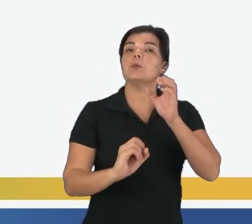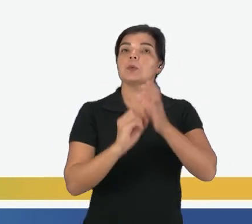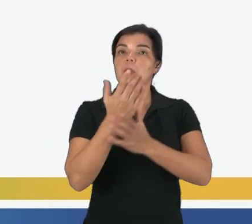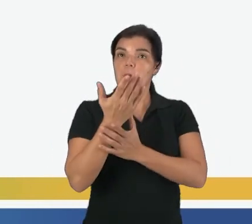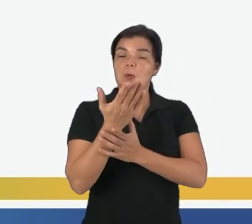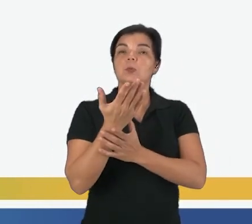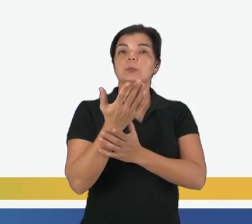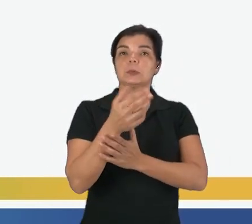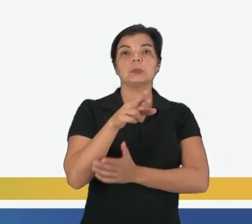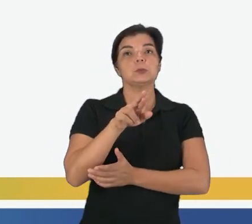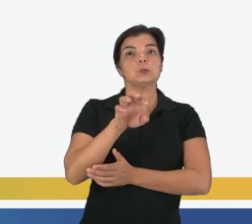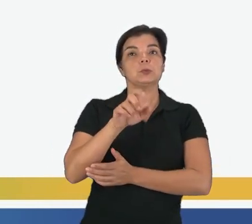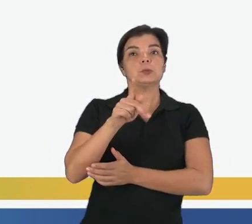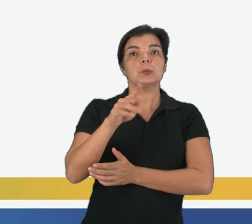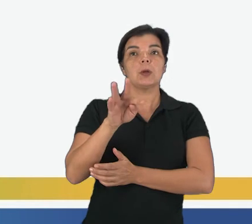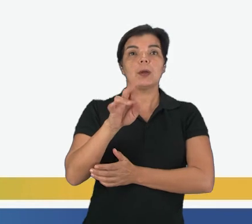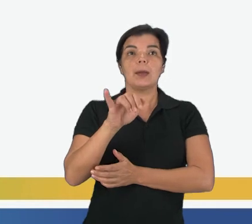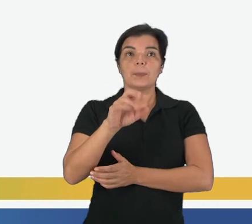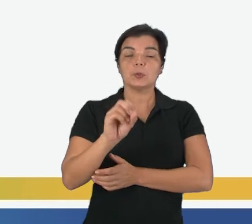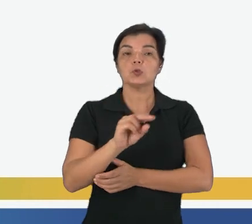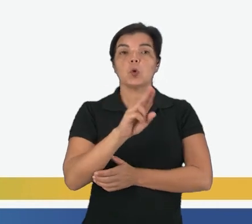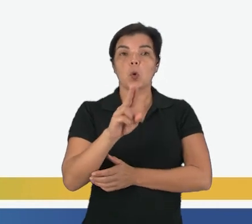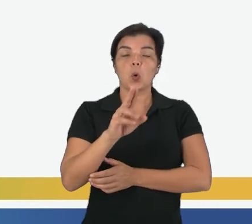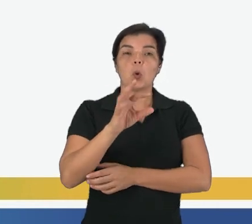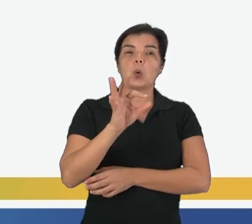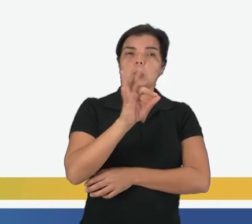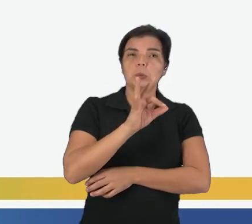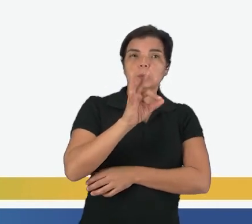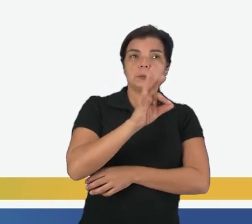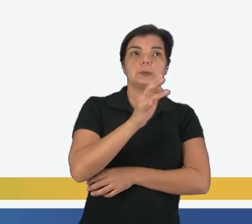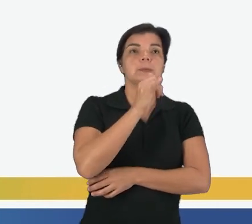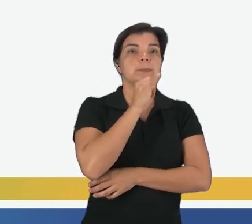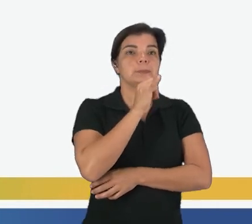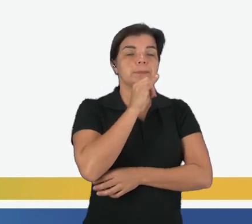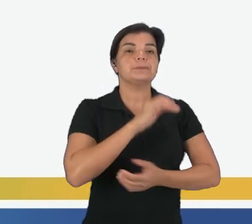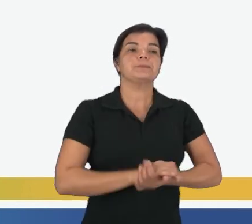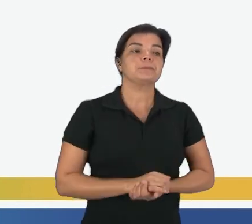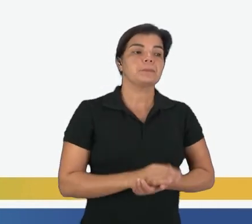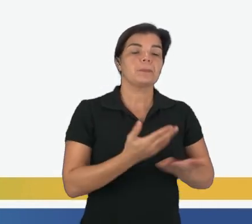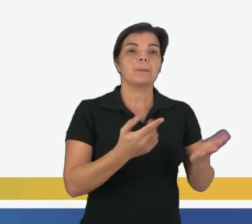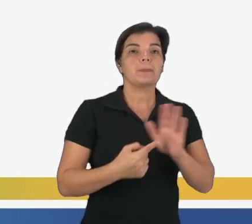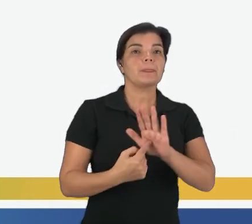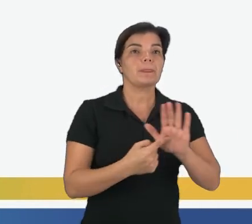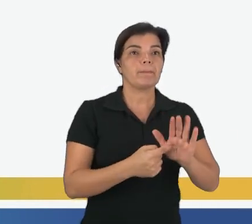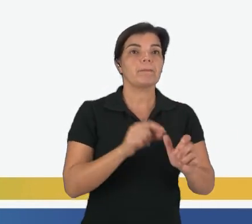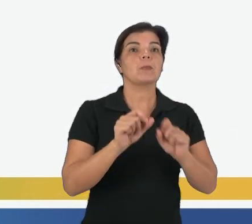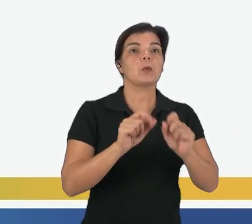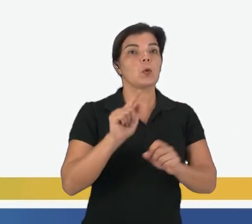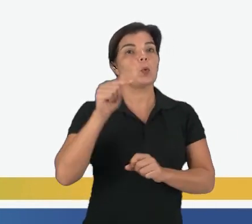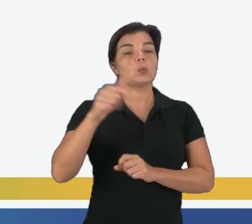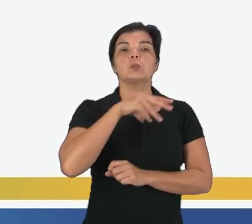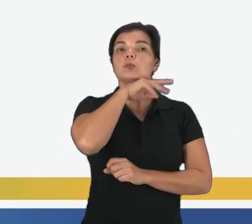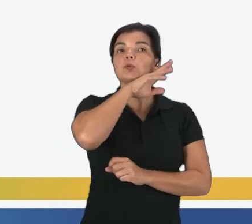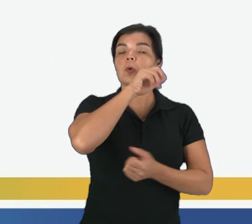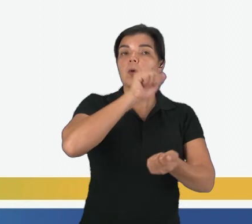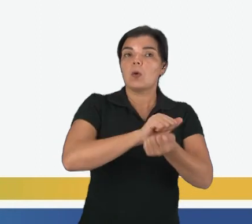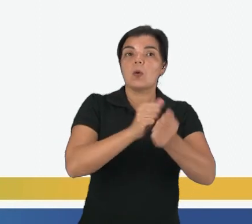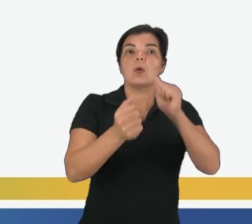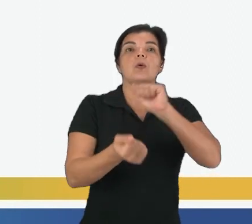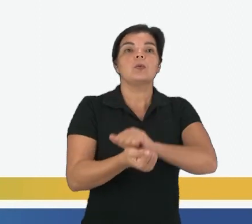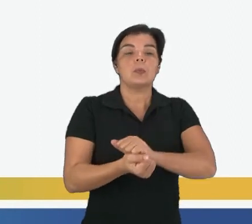temperatura, turma, como acontece com alguns répteis e insetos. E eu trouxe aqui também outros animais que se